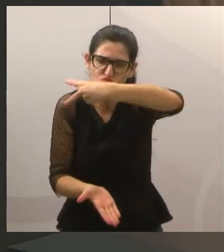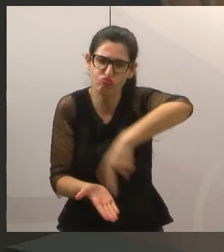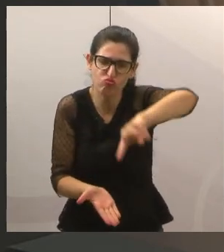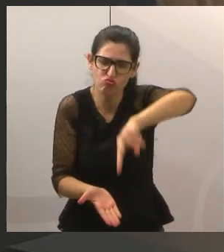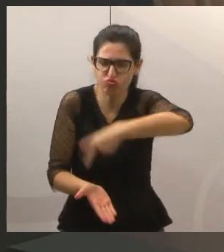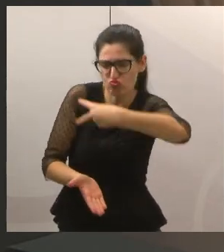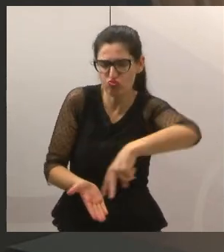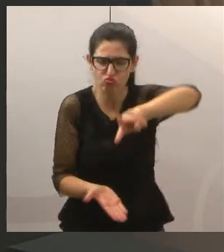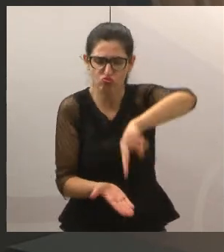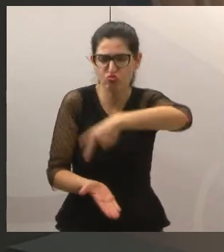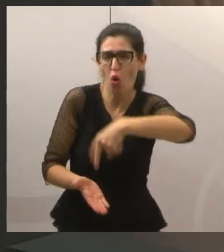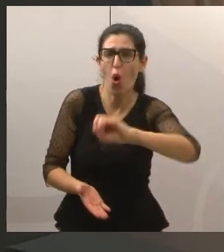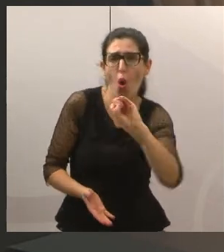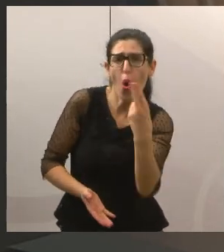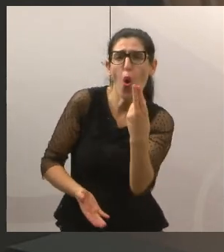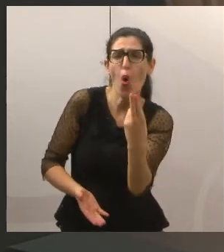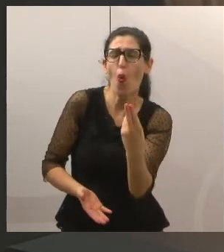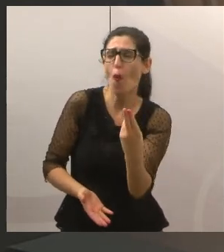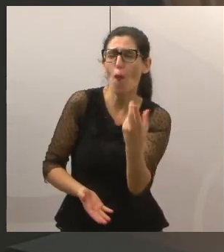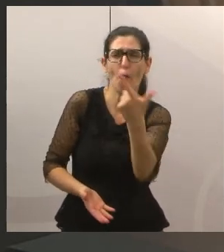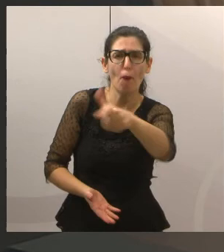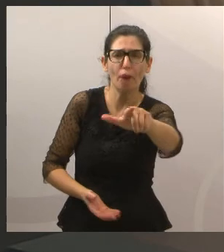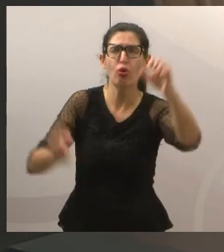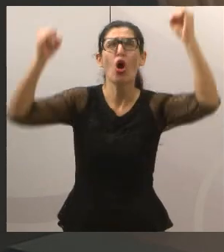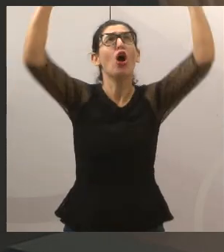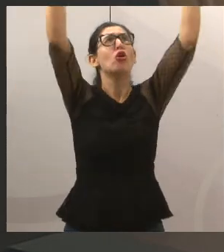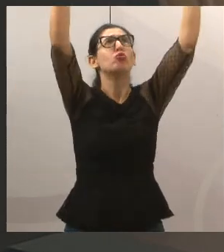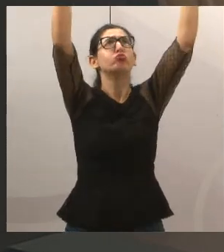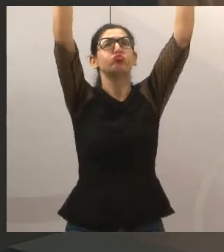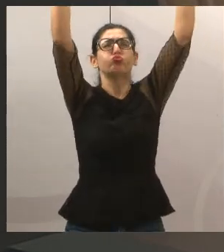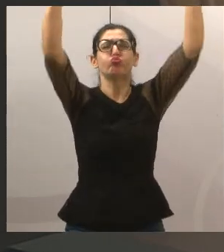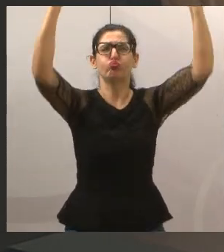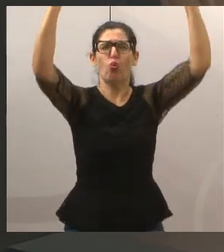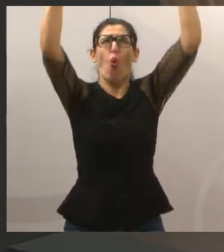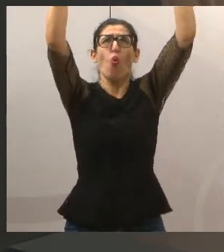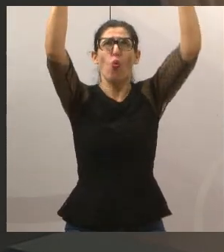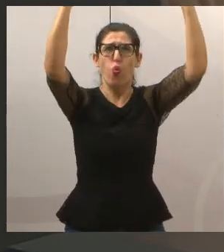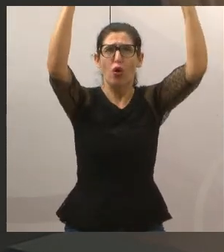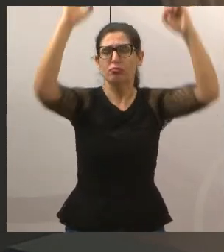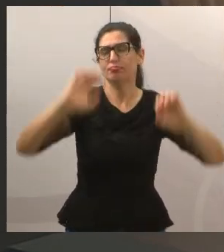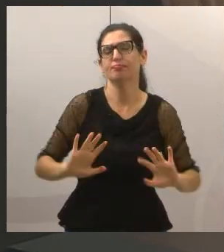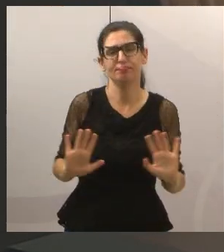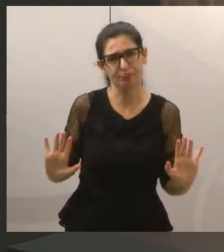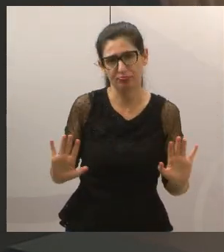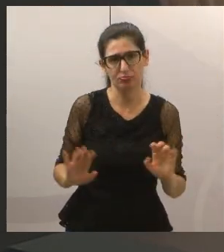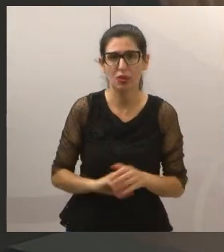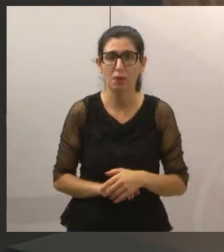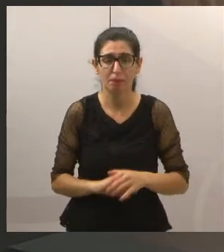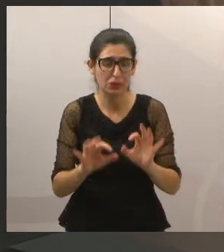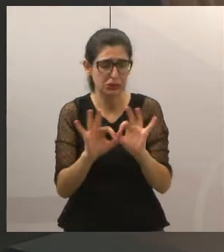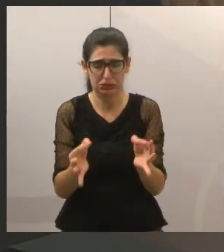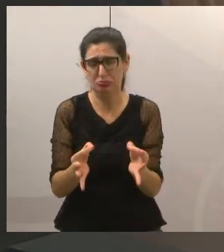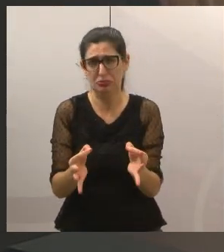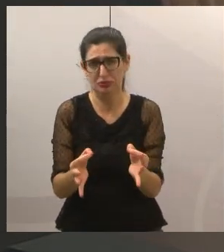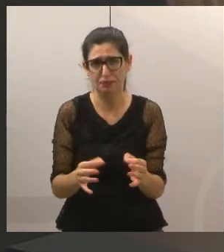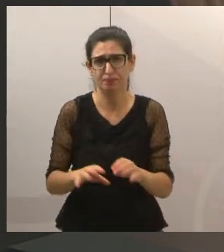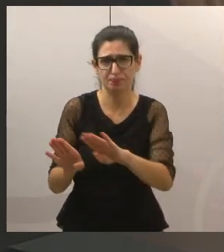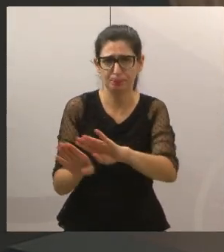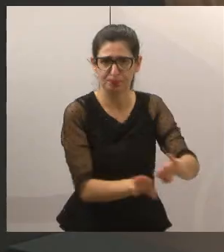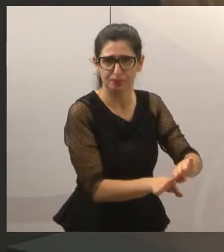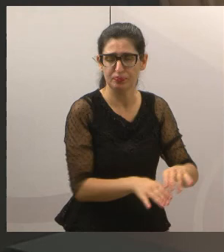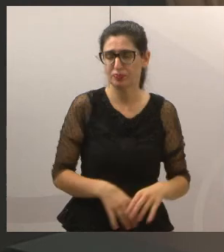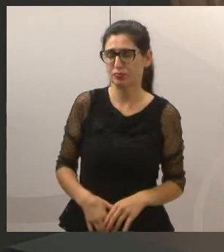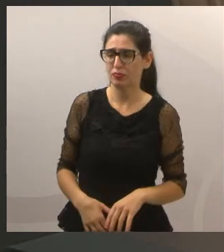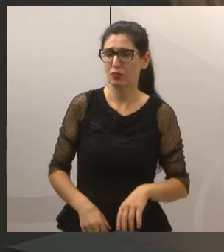foi que fosse executado ainda esse ano, né? E a gente sabe que não vai ser mais esse ano, é o ano que vem. Mas se devolve para nós, vai ficar